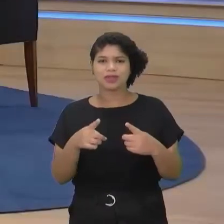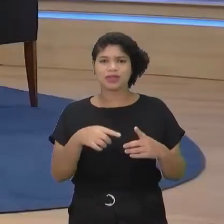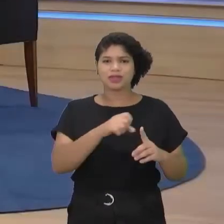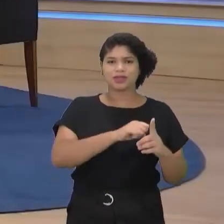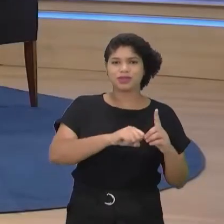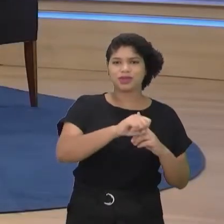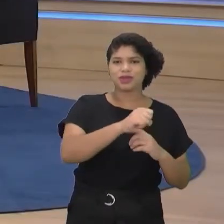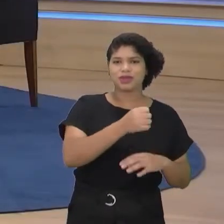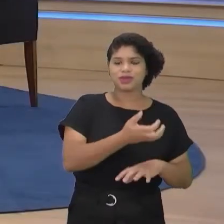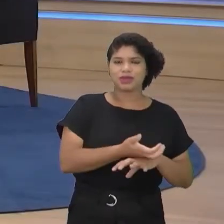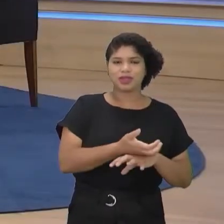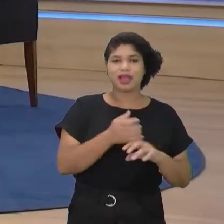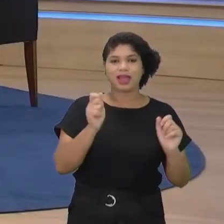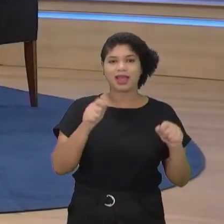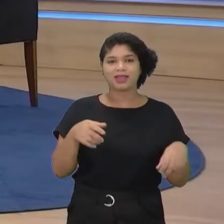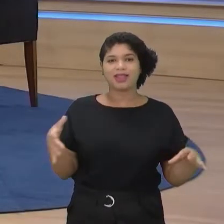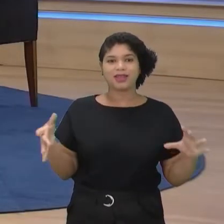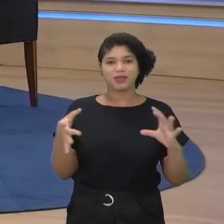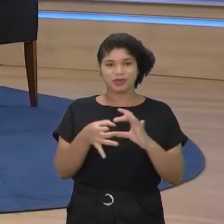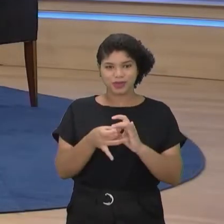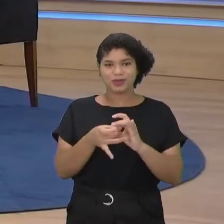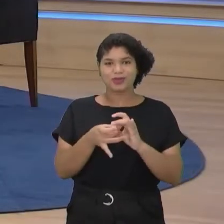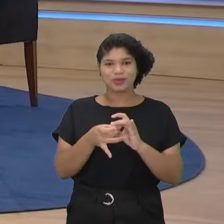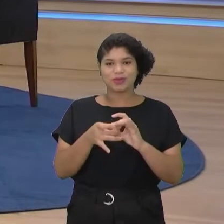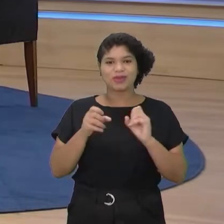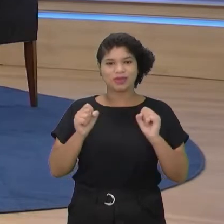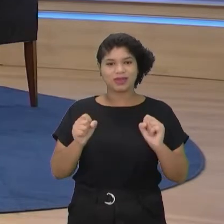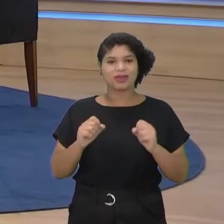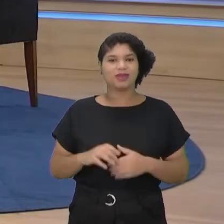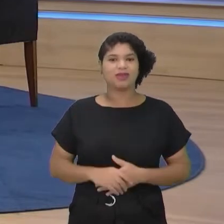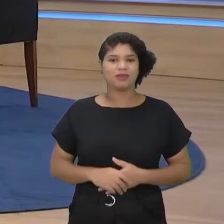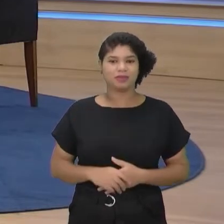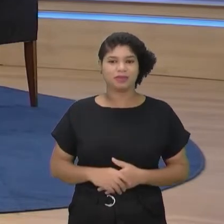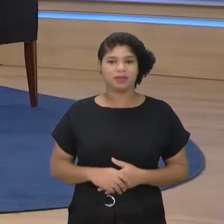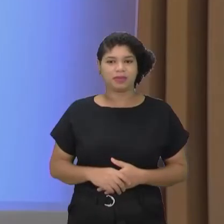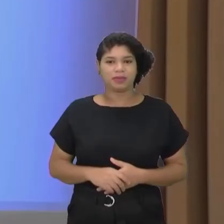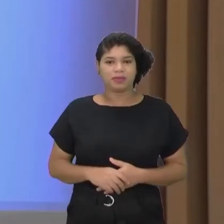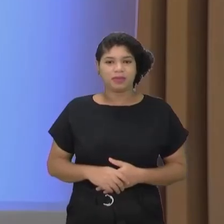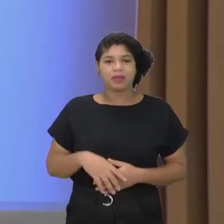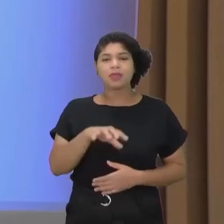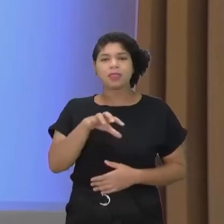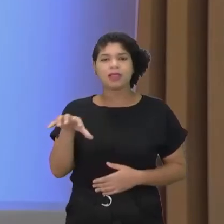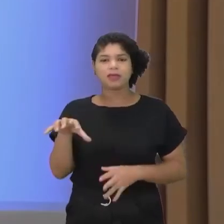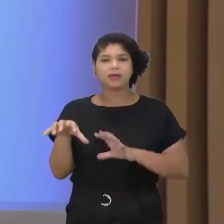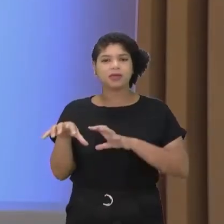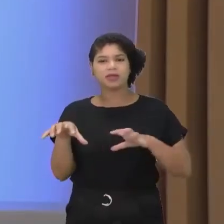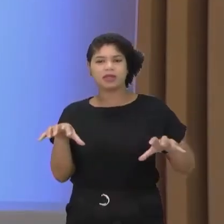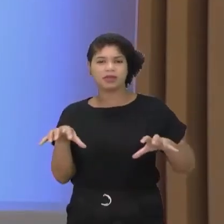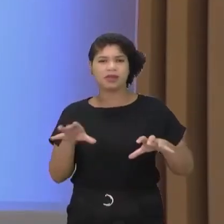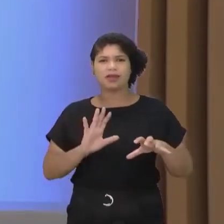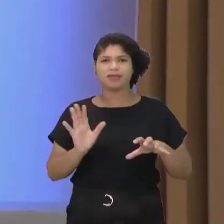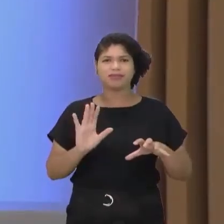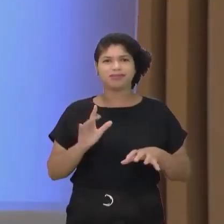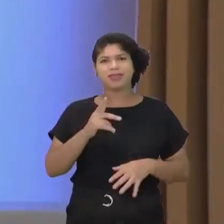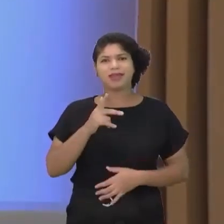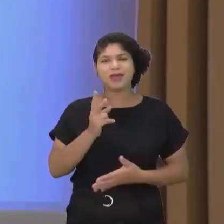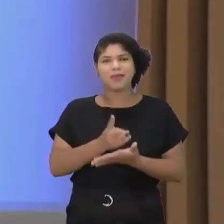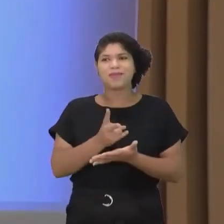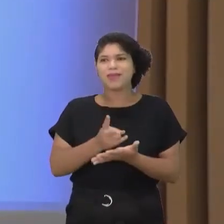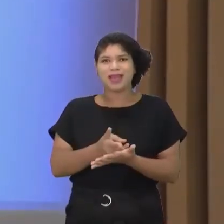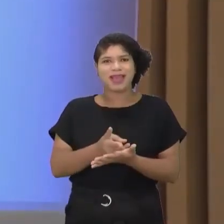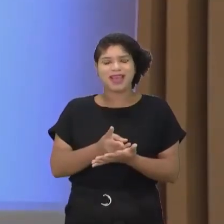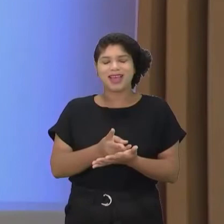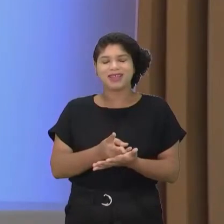não, então, juntar, né? Em vez de viver mundos separados, essas coisas estão no mesmo mundo, no mesmo